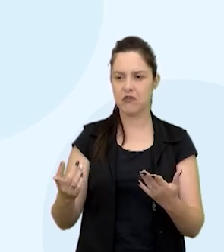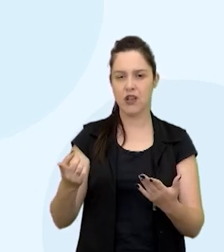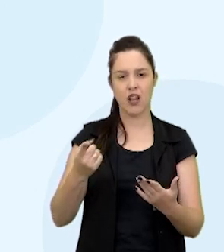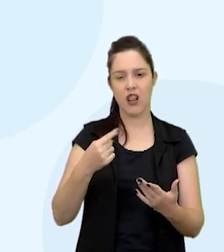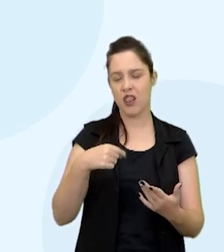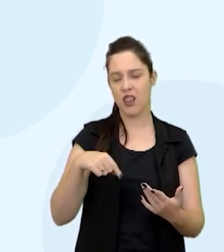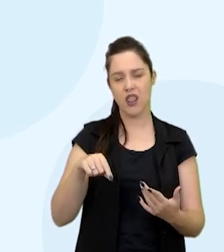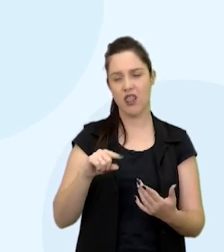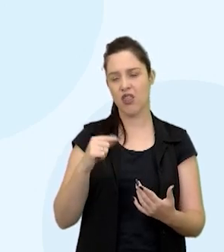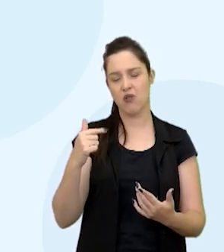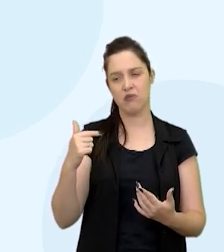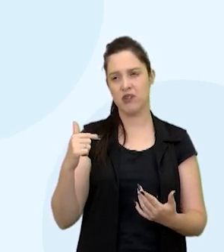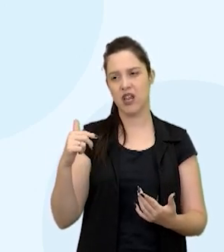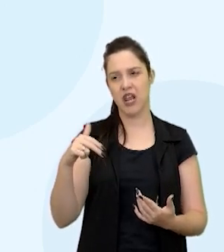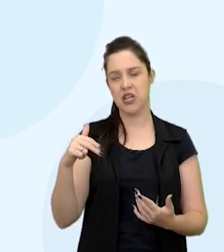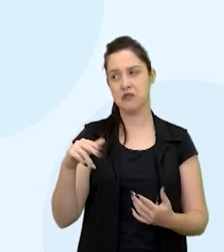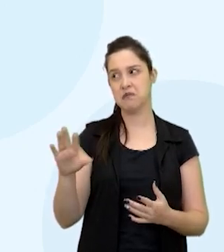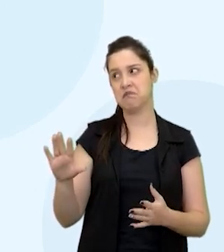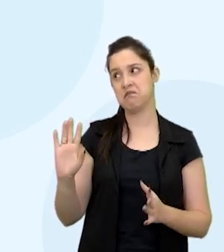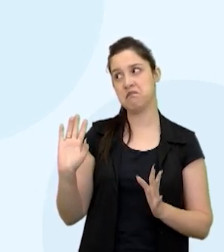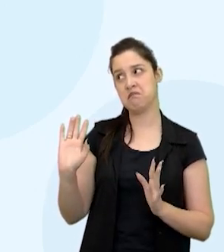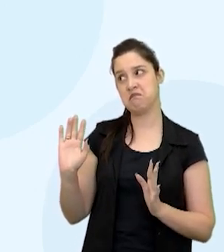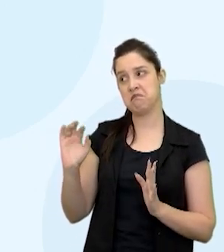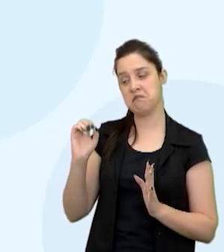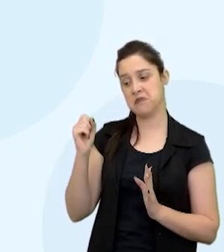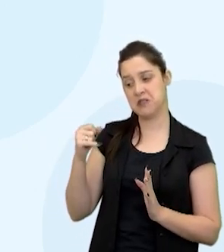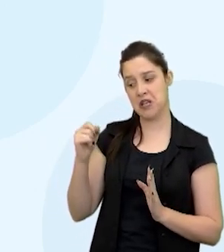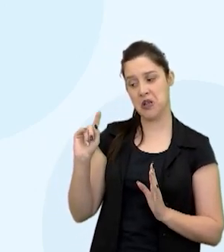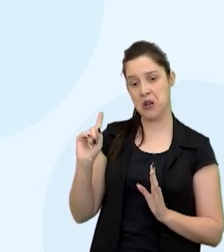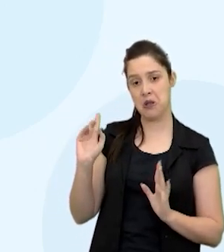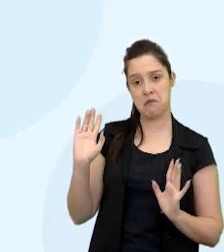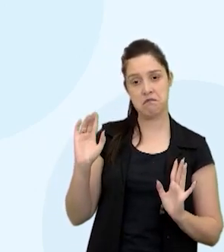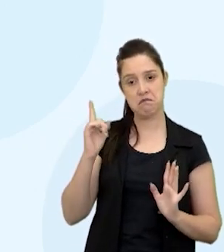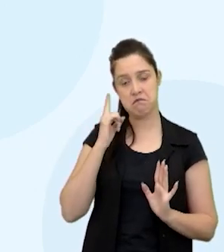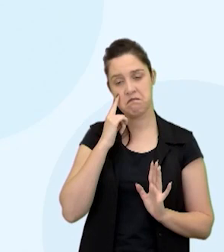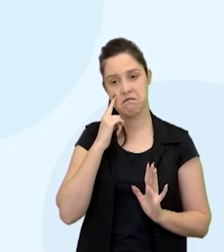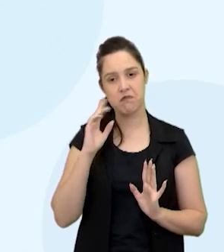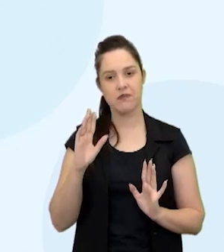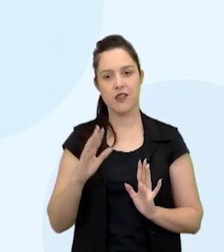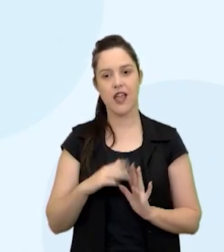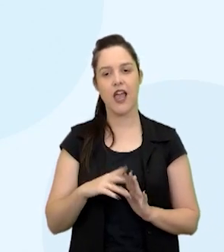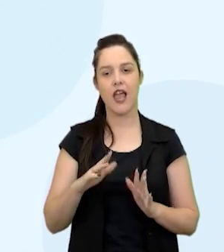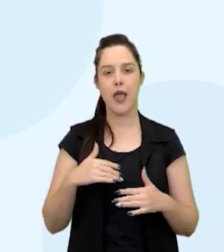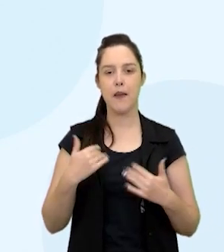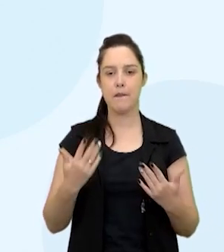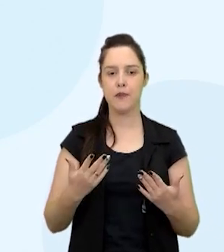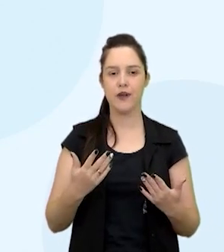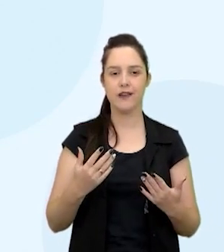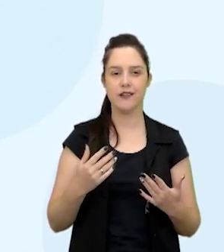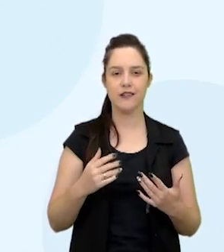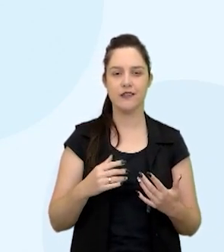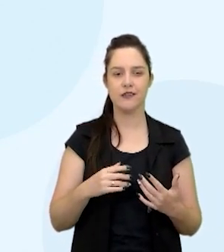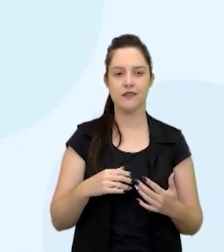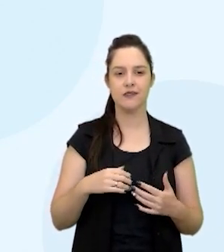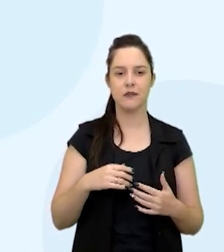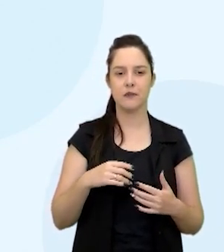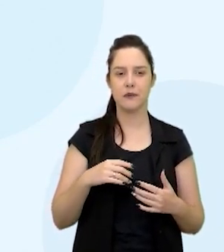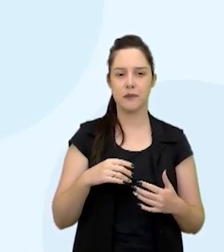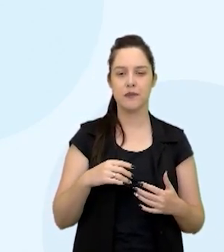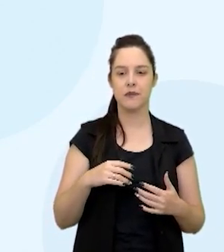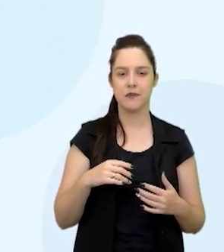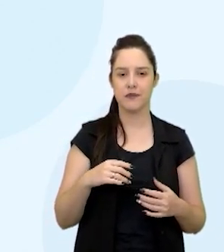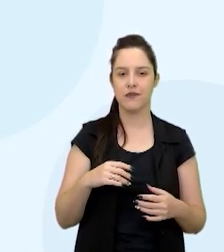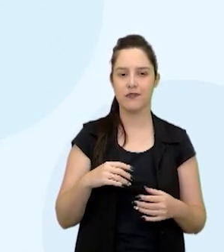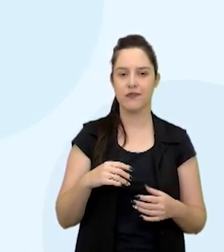não há narrativa. Será que não existe? Olha, onde estão essas obras? Embora os girassóis estejam murchando,